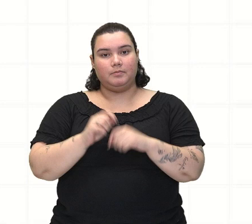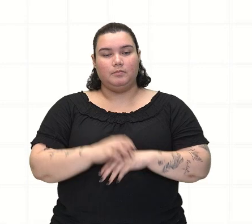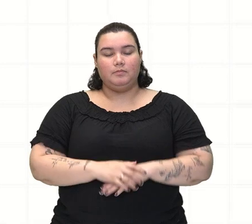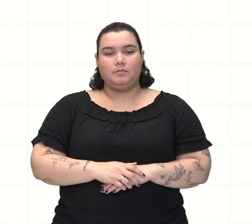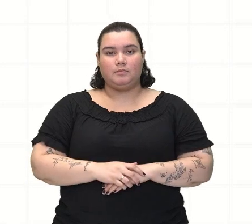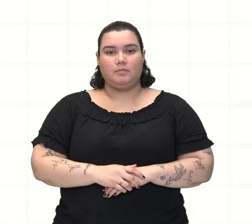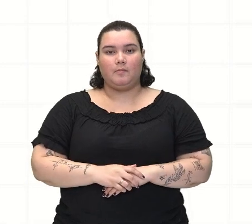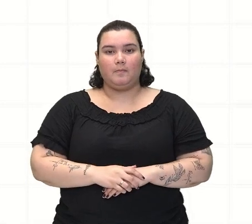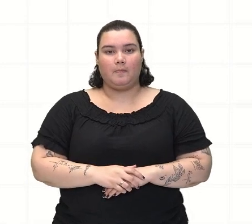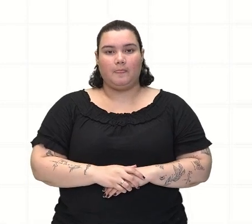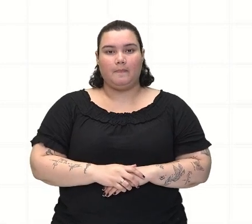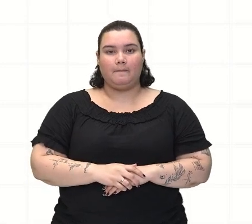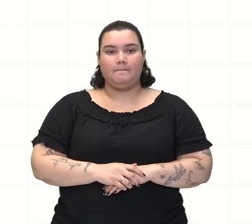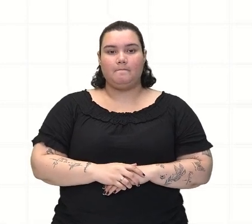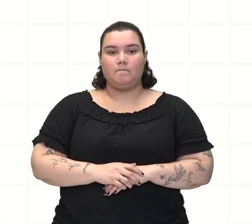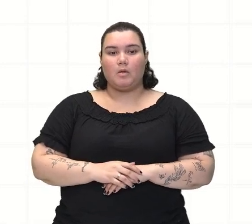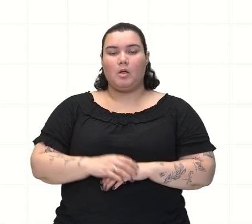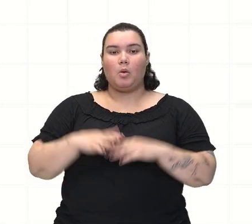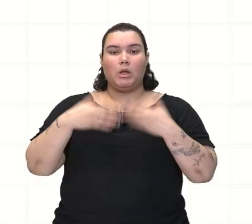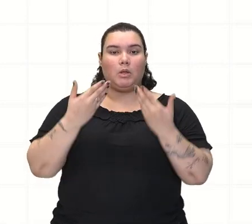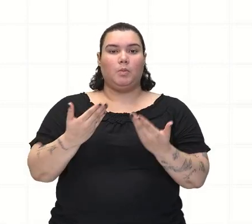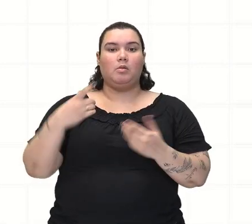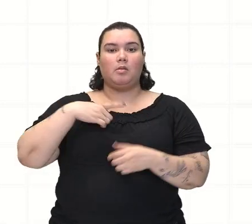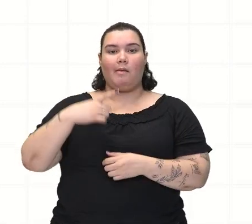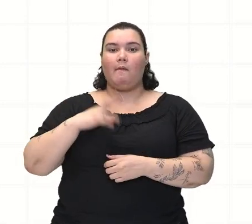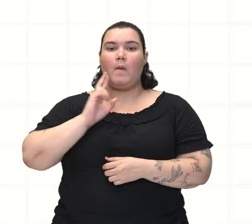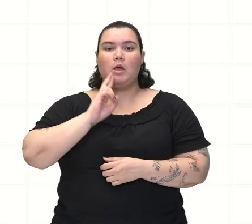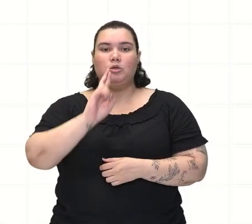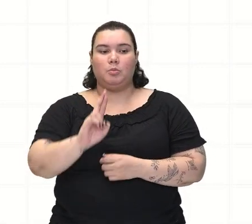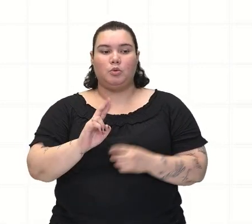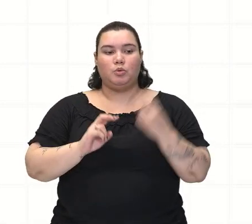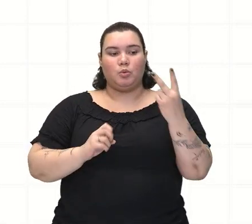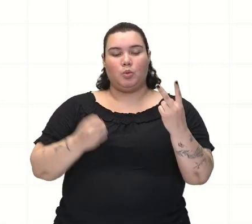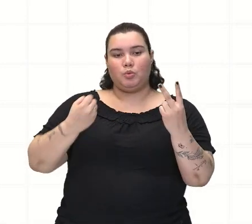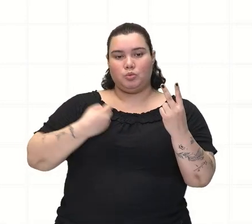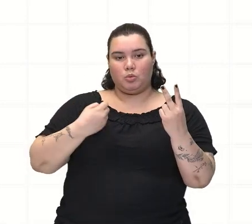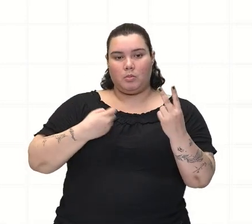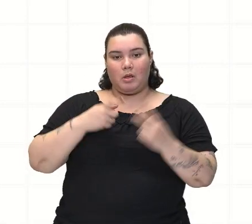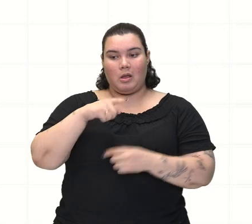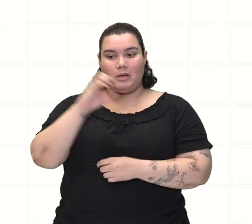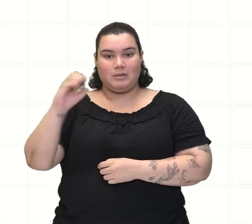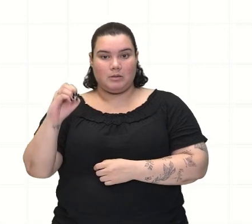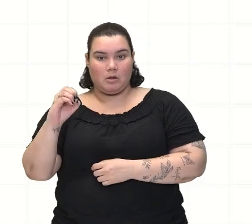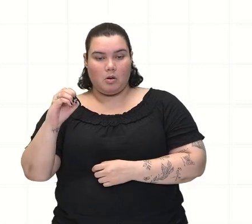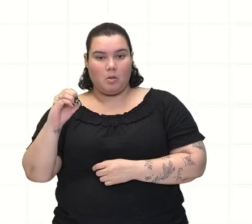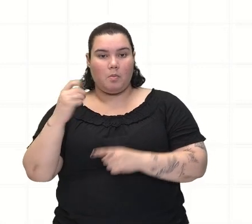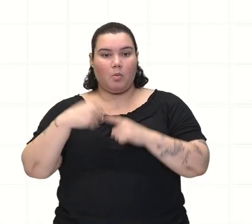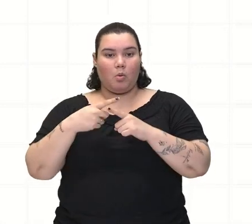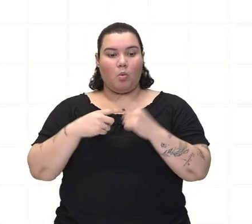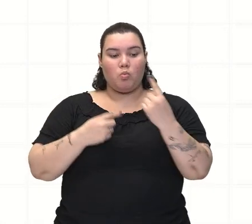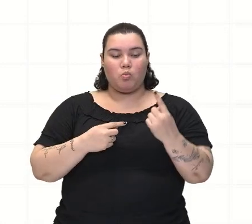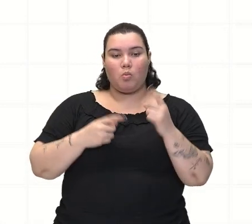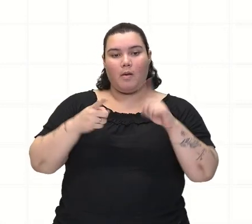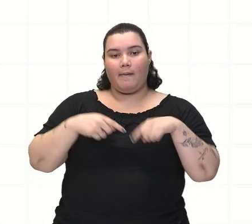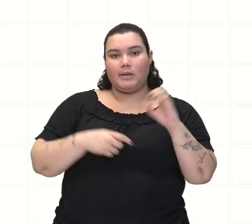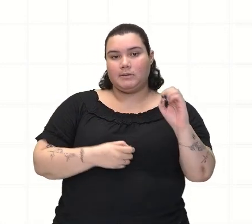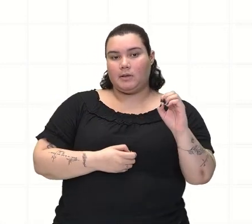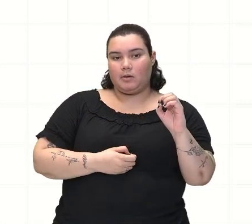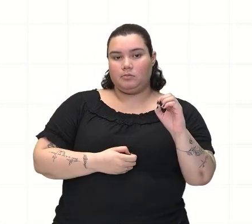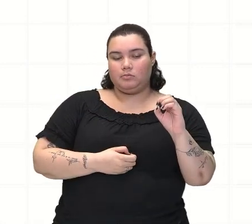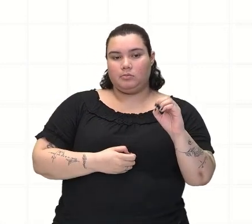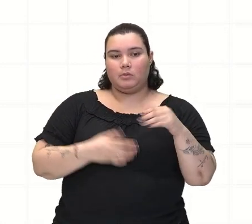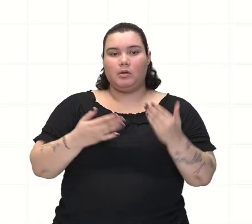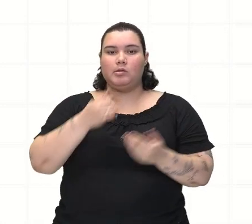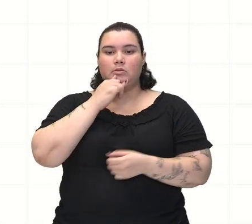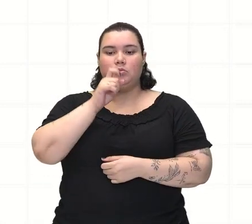o produto de dois números é igual a 0 quando? Quando um deles é igual a 0, ou seja, x